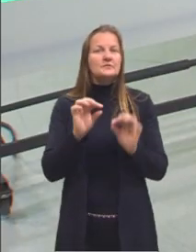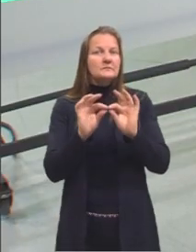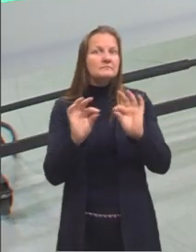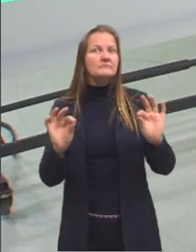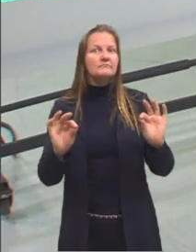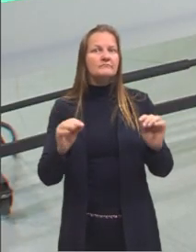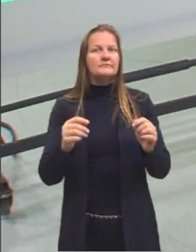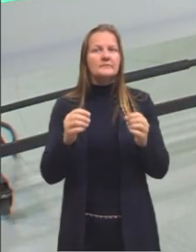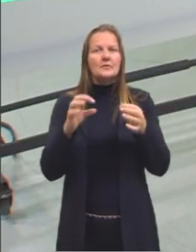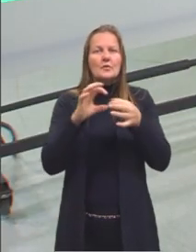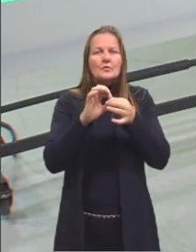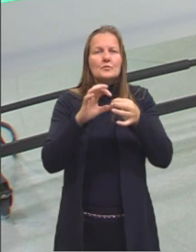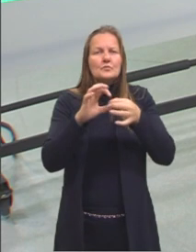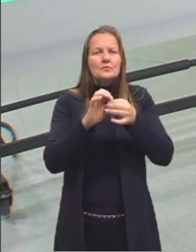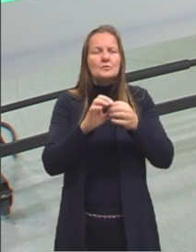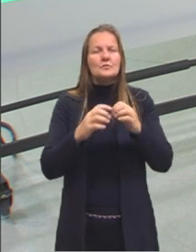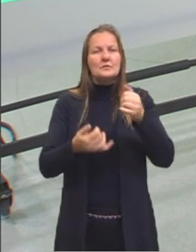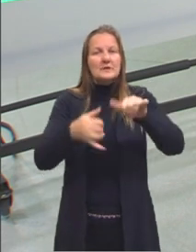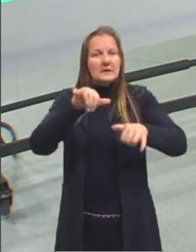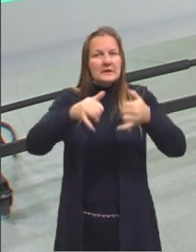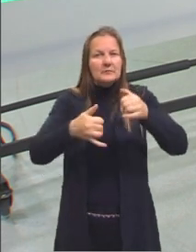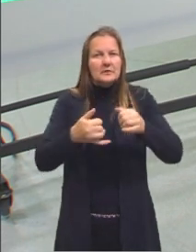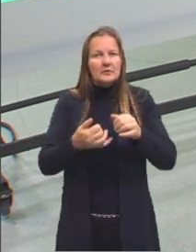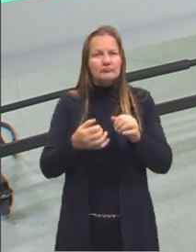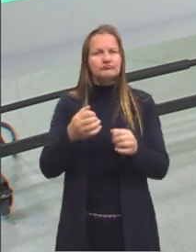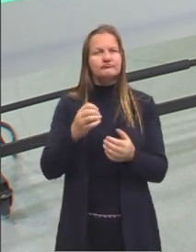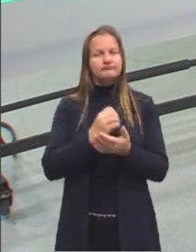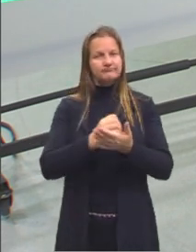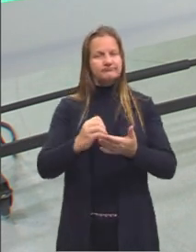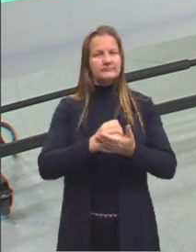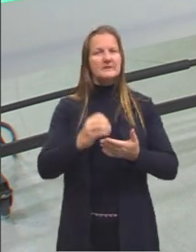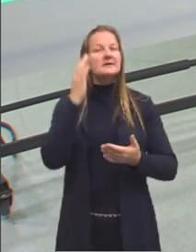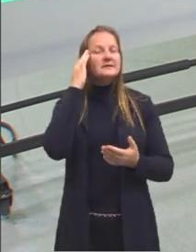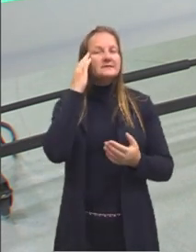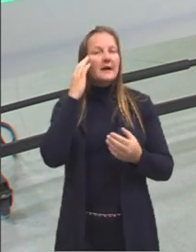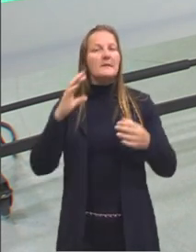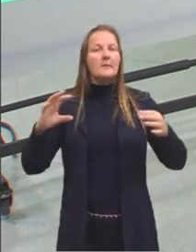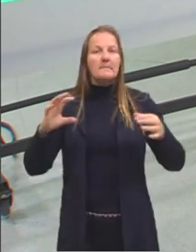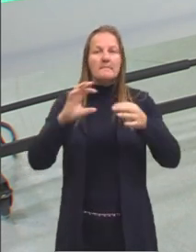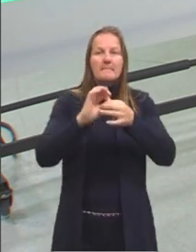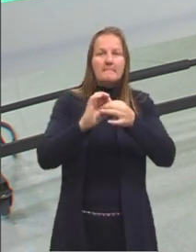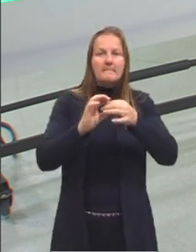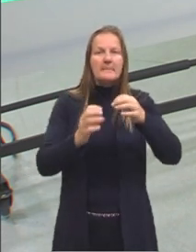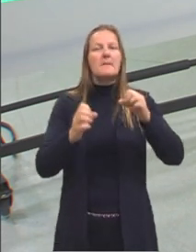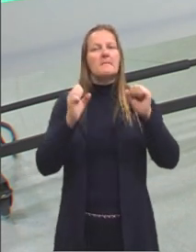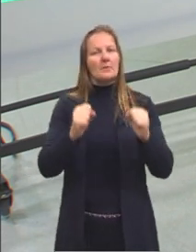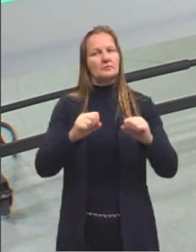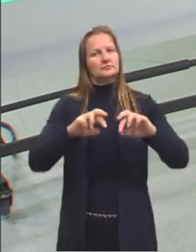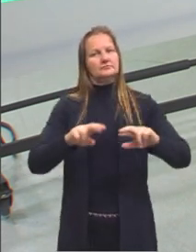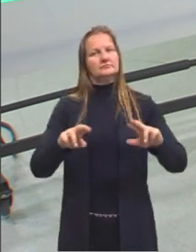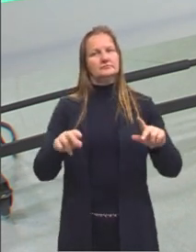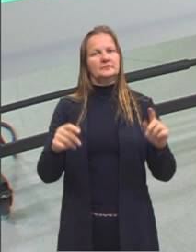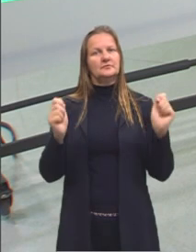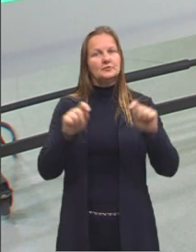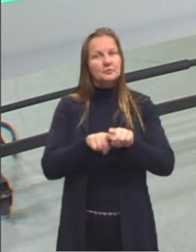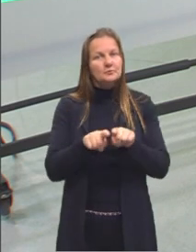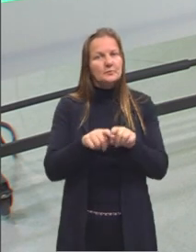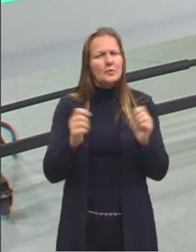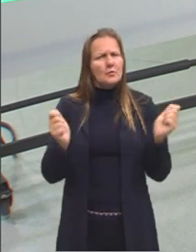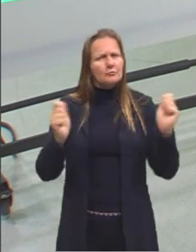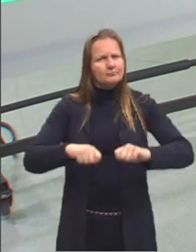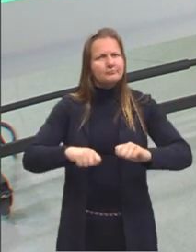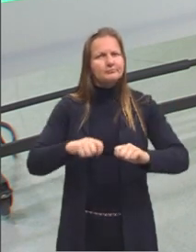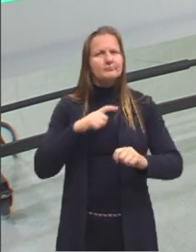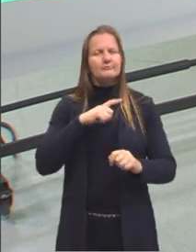quem estudou um pouquinho de química orgânica e quem lembra da química orgânica sabe que essas ligações elas podem ser diferentes também essa